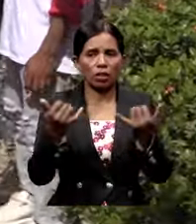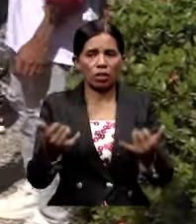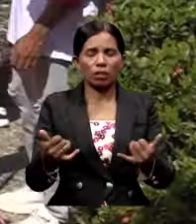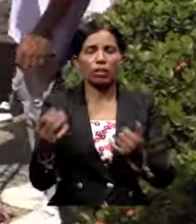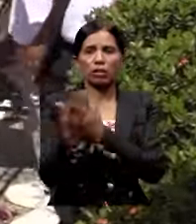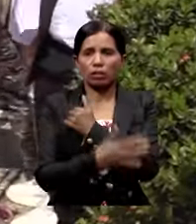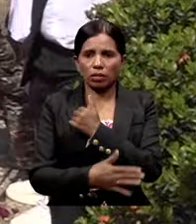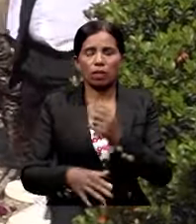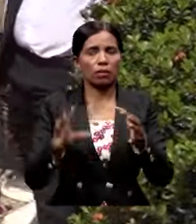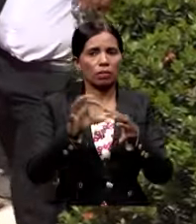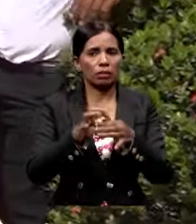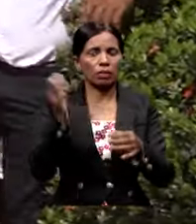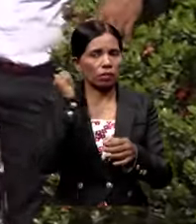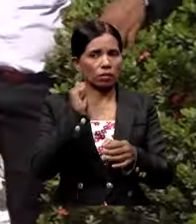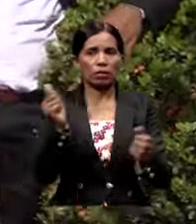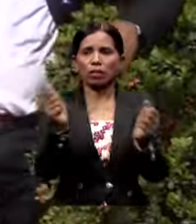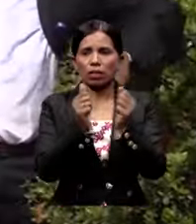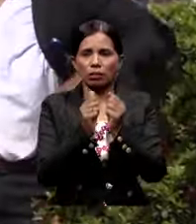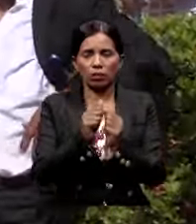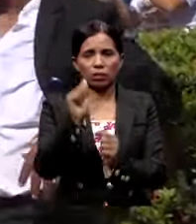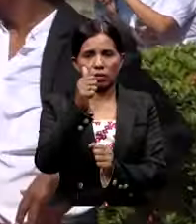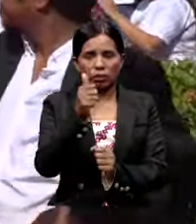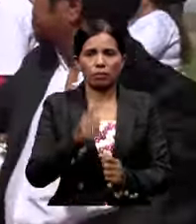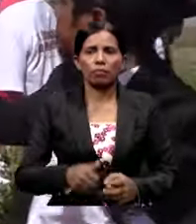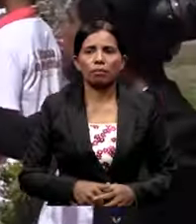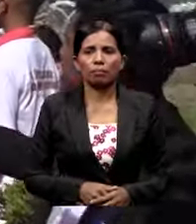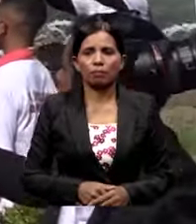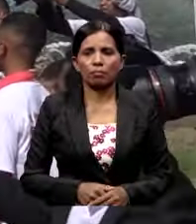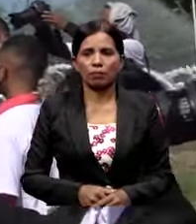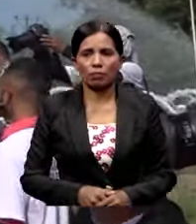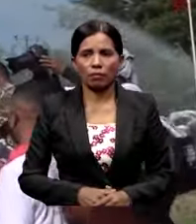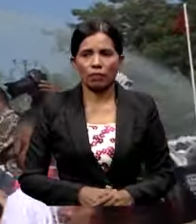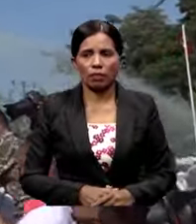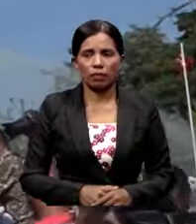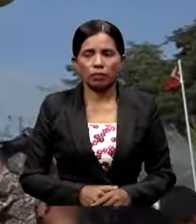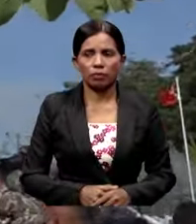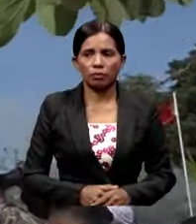nação membro ASEAN Hamutu Sanulo. Equipa Cobertura, GMN.